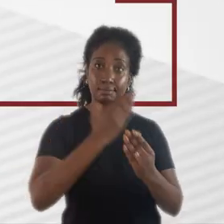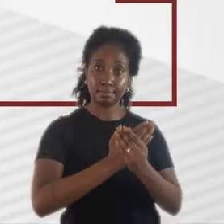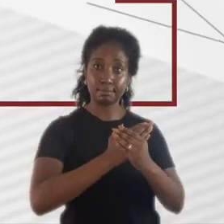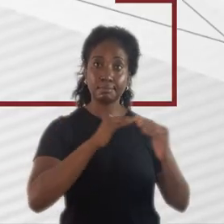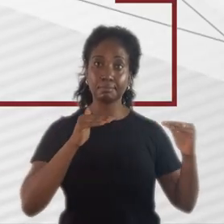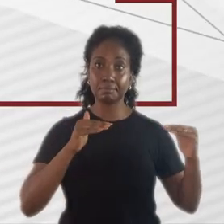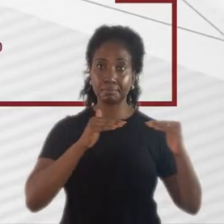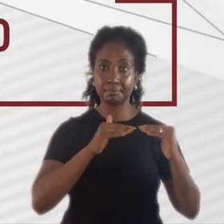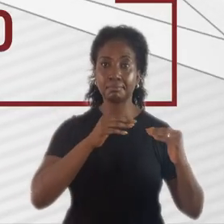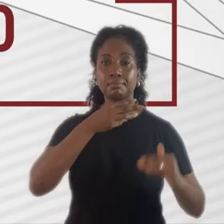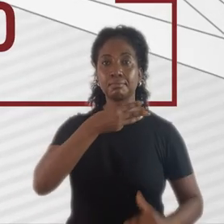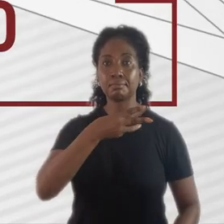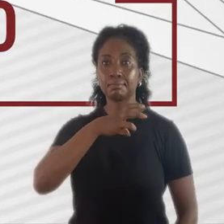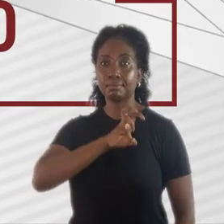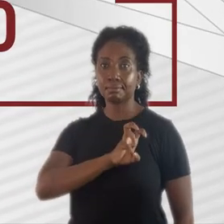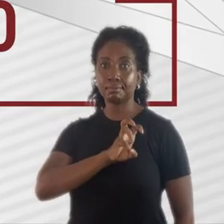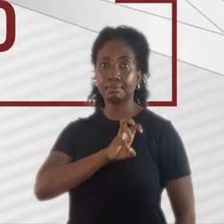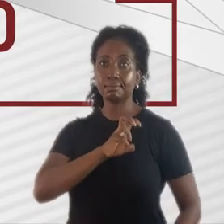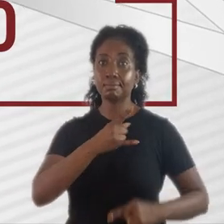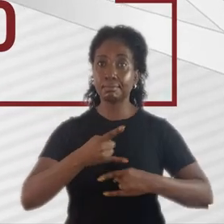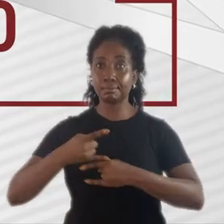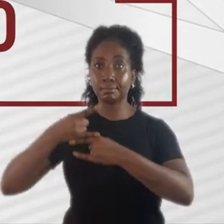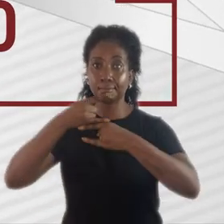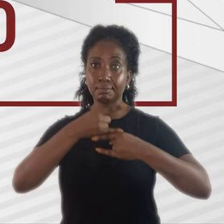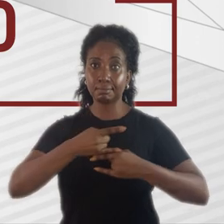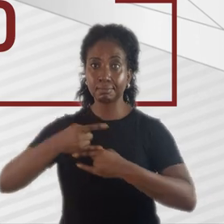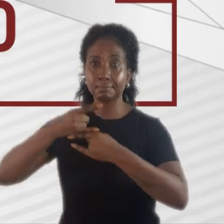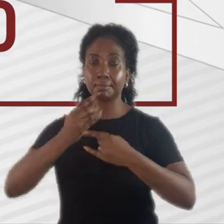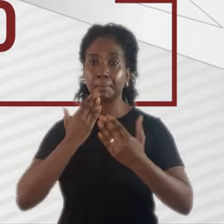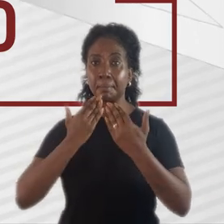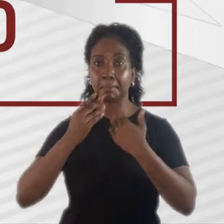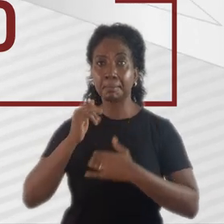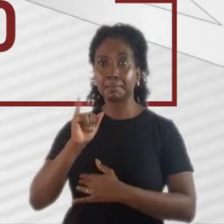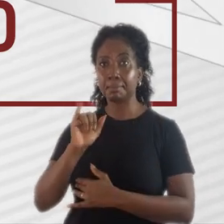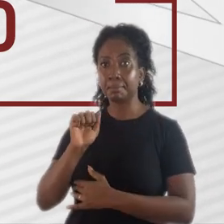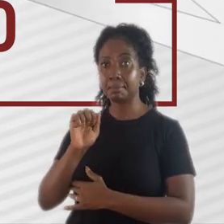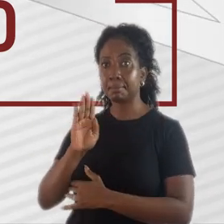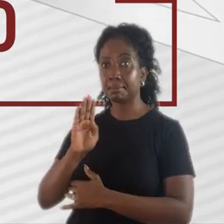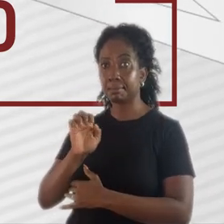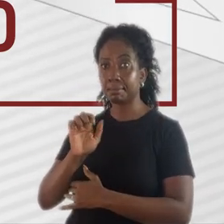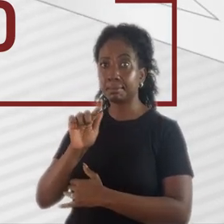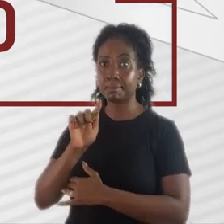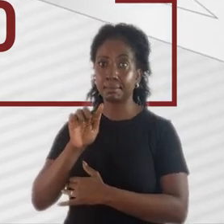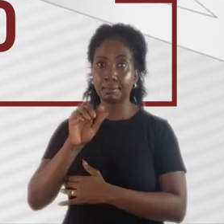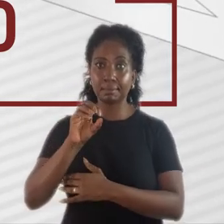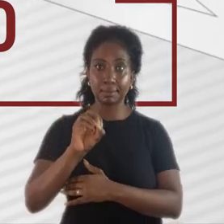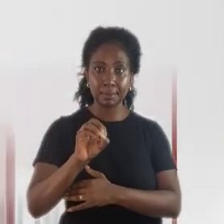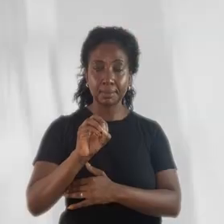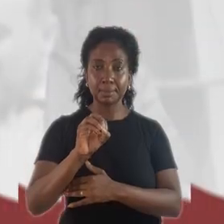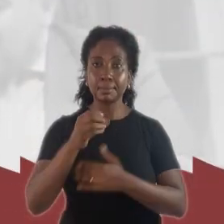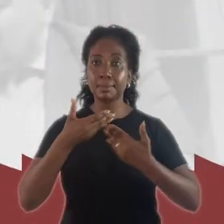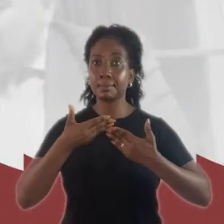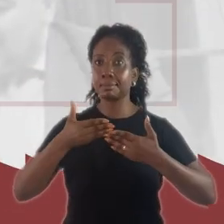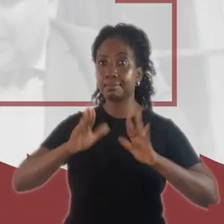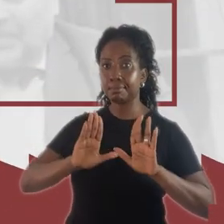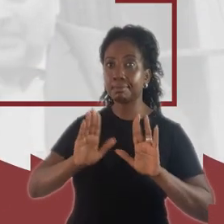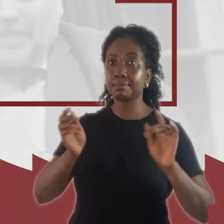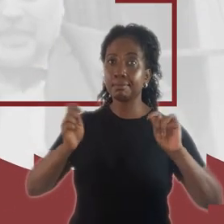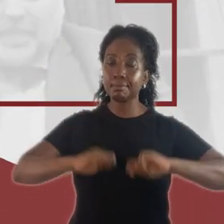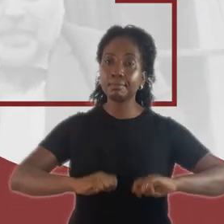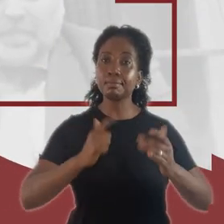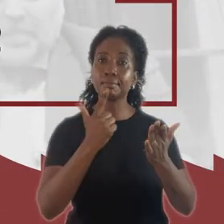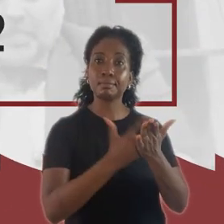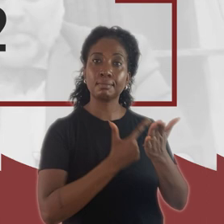Pareceres aprovados, 35. Webinars Papo com o IAB, 70. Lançamentos